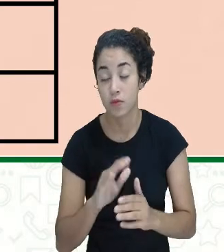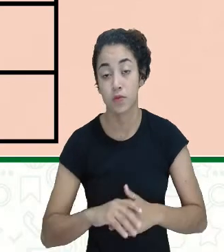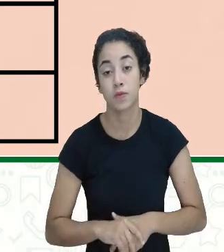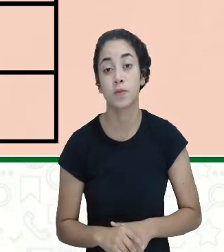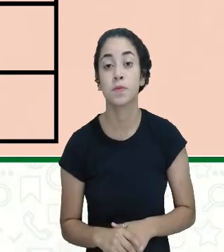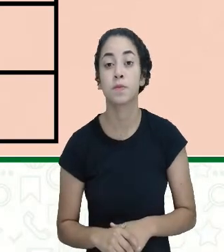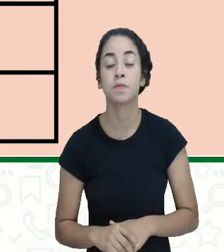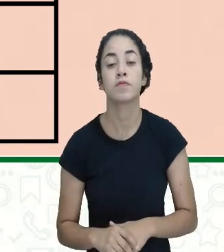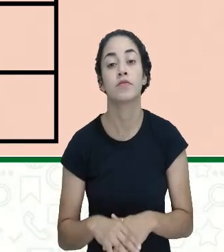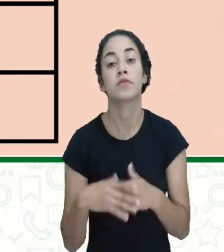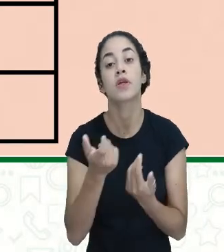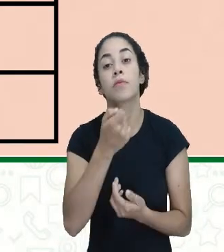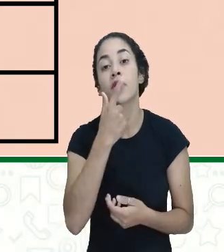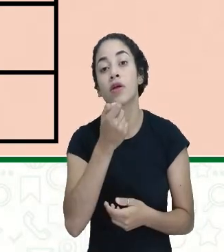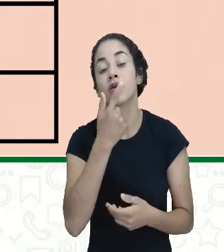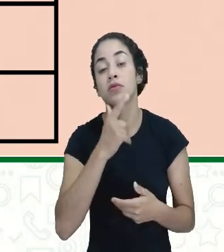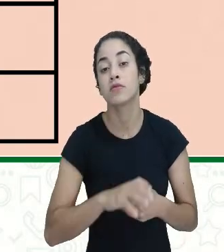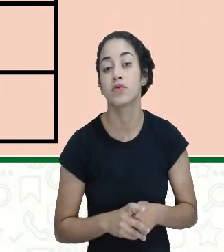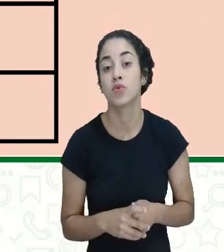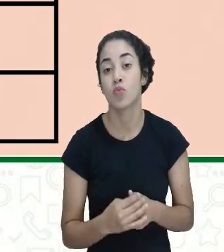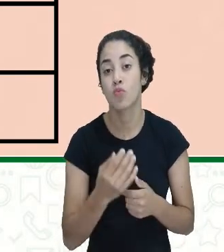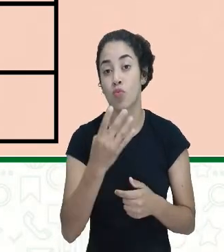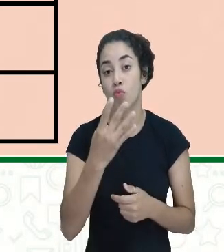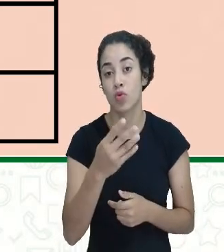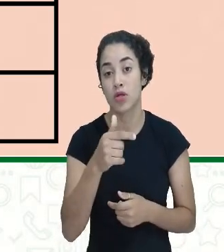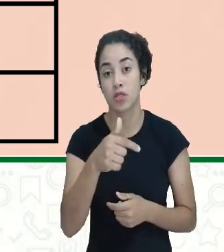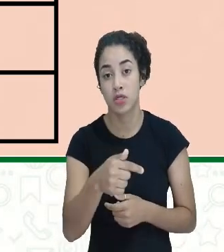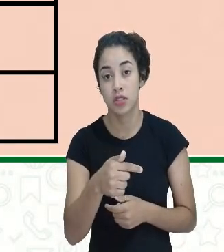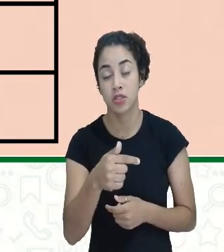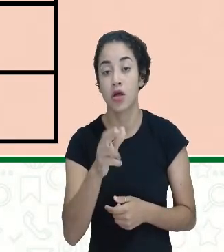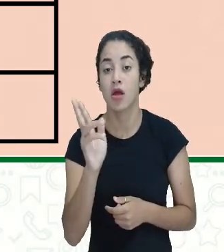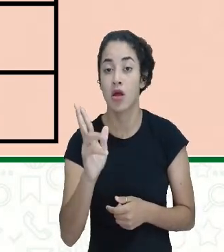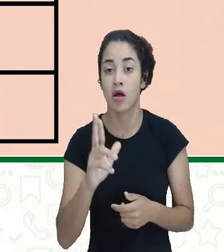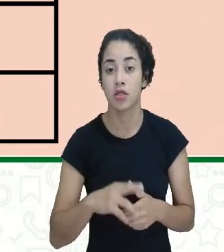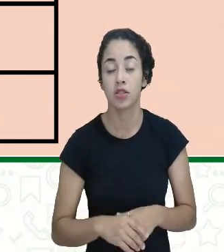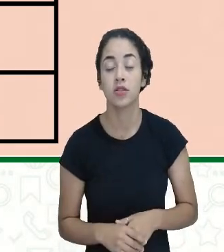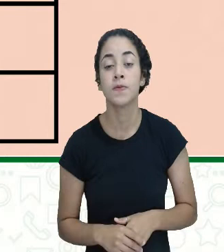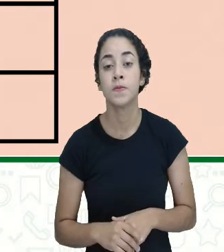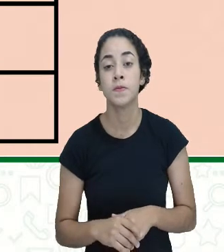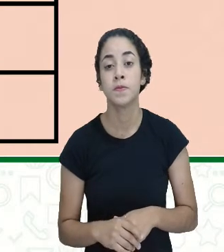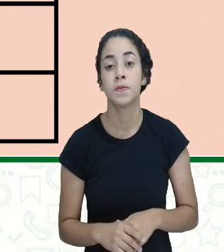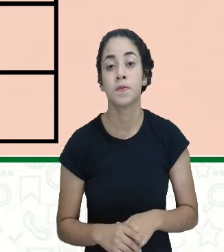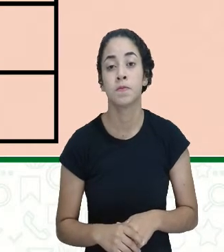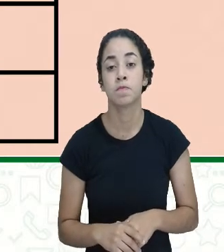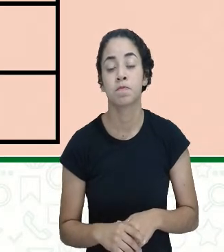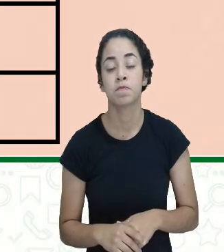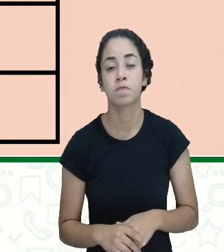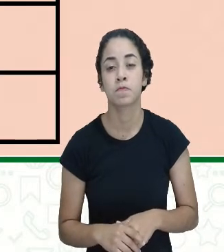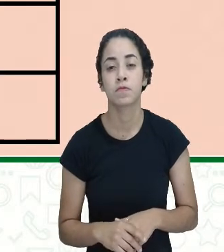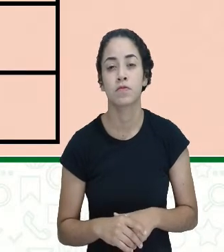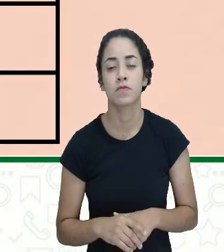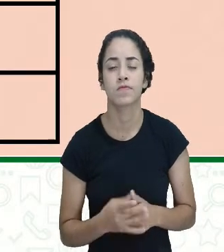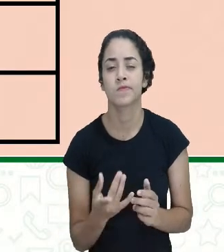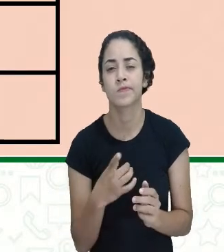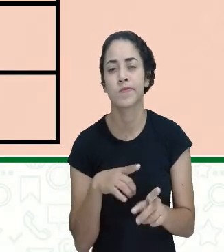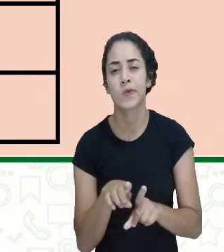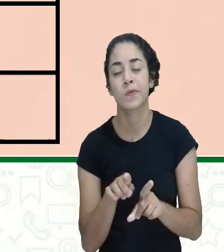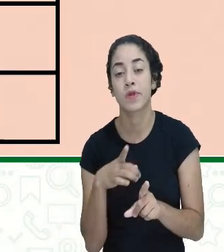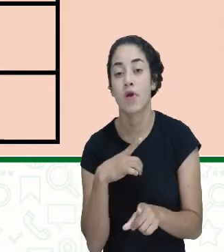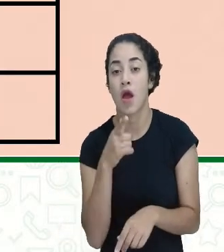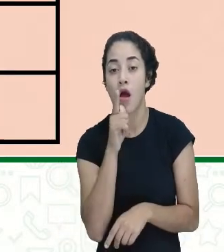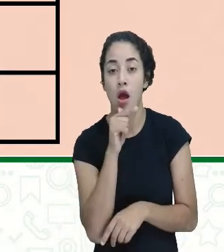Então, remédios, 47, certo? E eu tenho